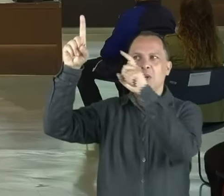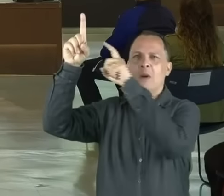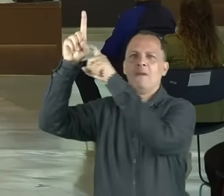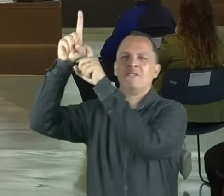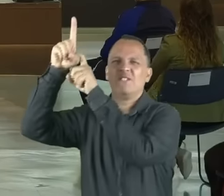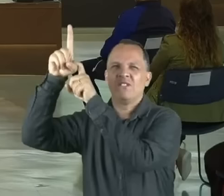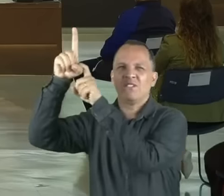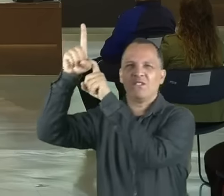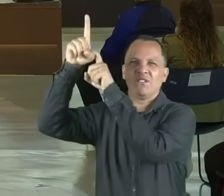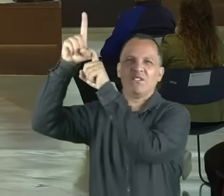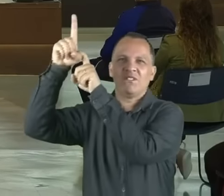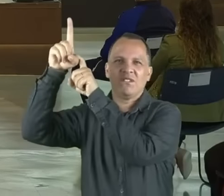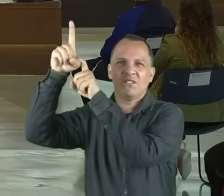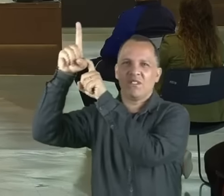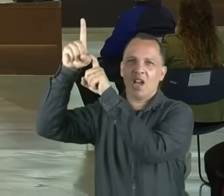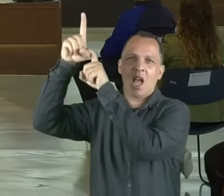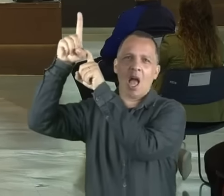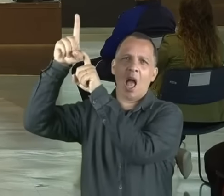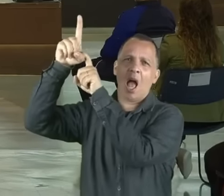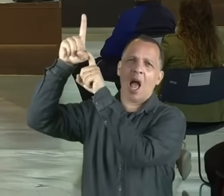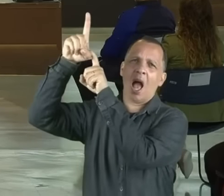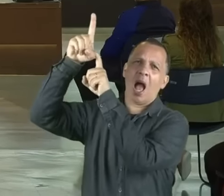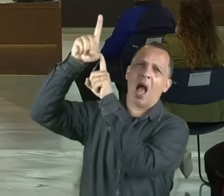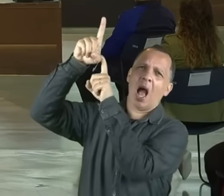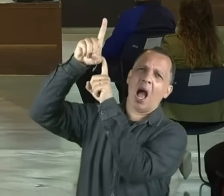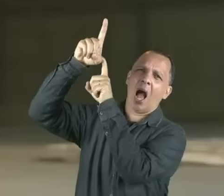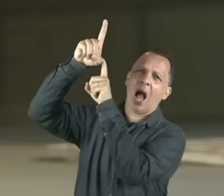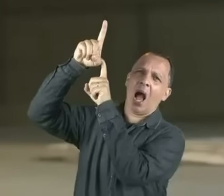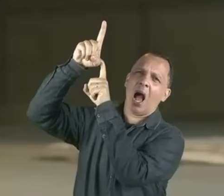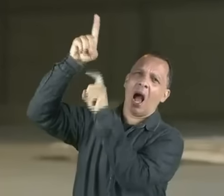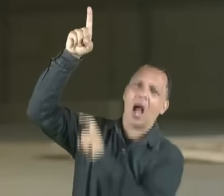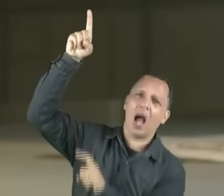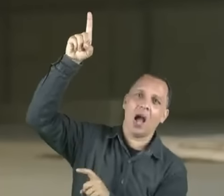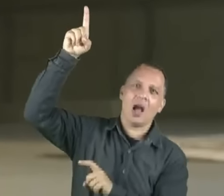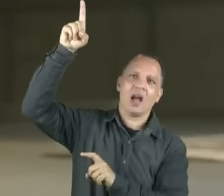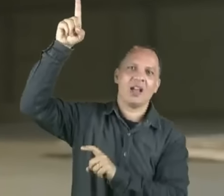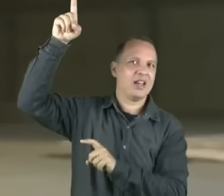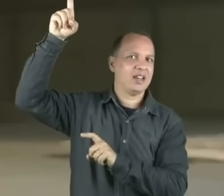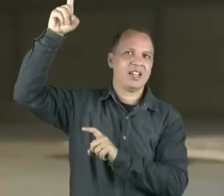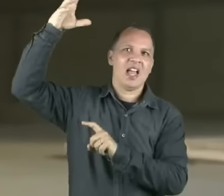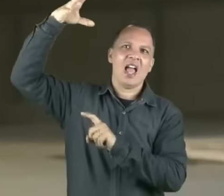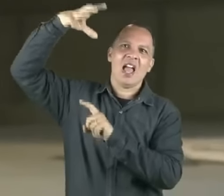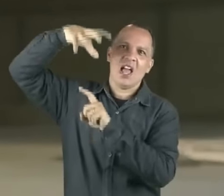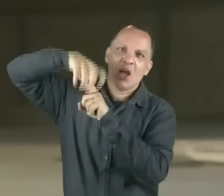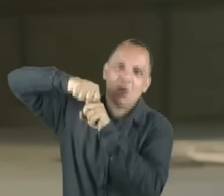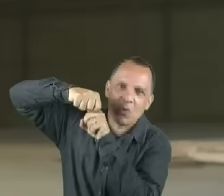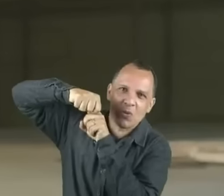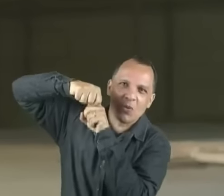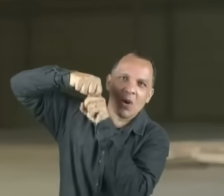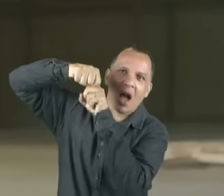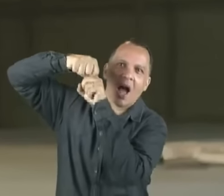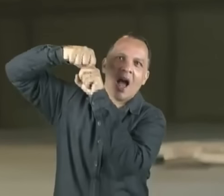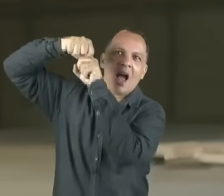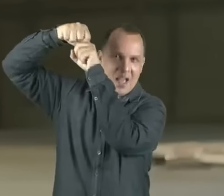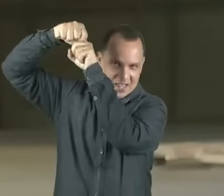e as nossas forças a gente vai perdendo E aí a gente vai escorregando da mão de Deus a gente